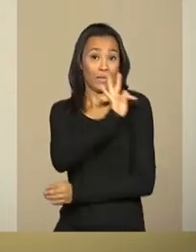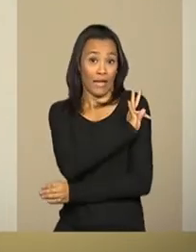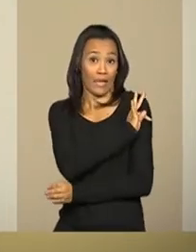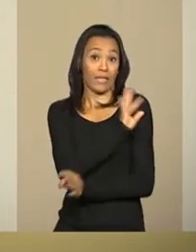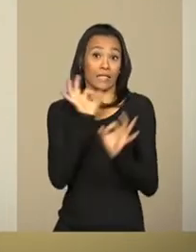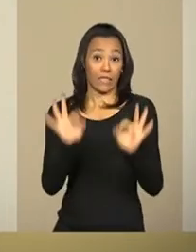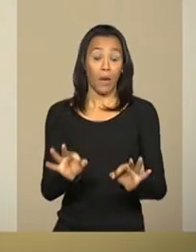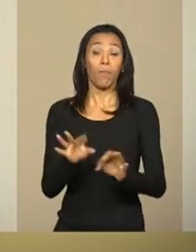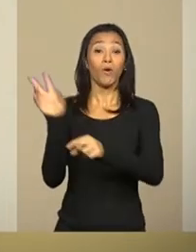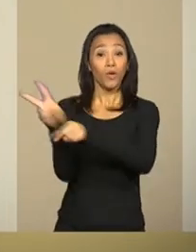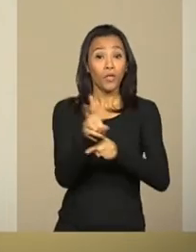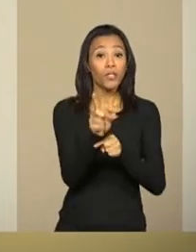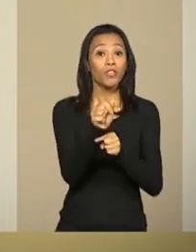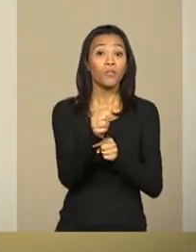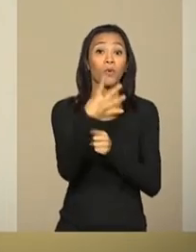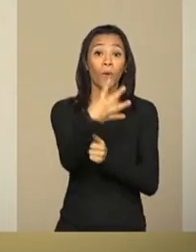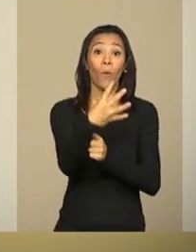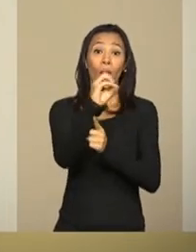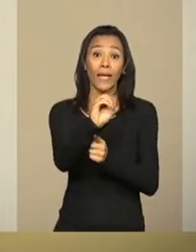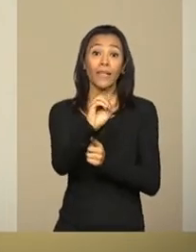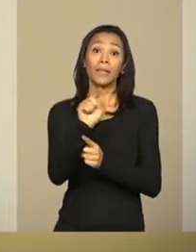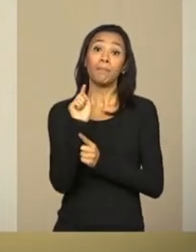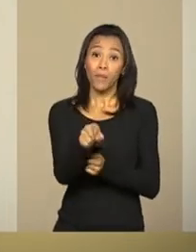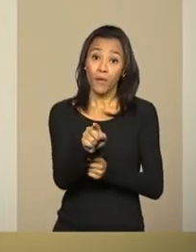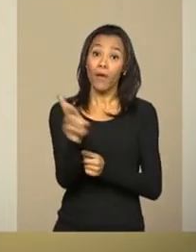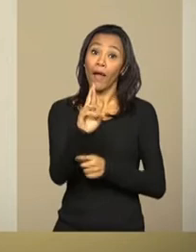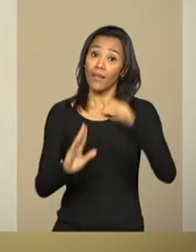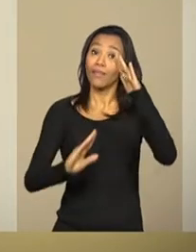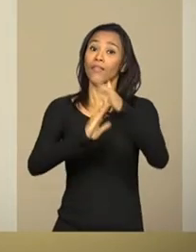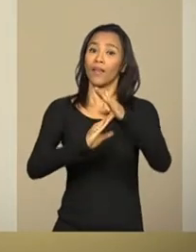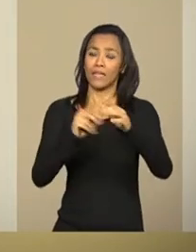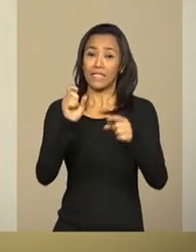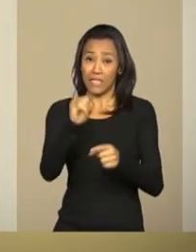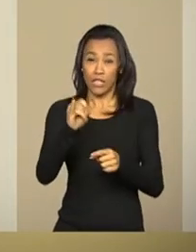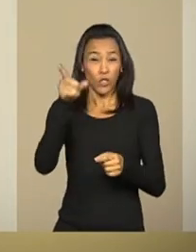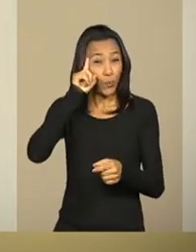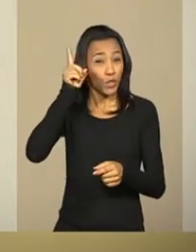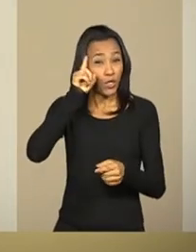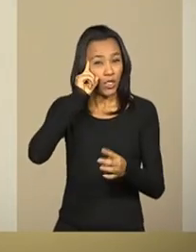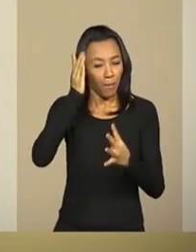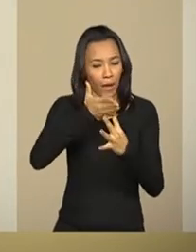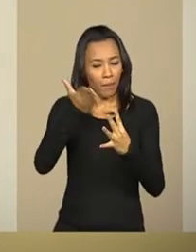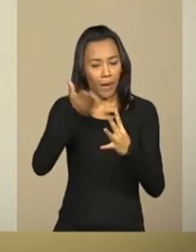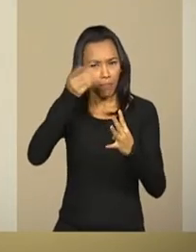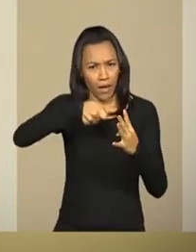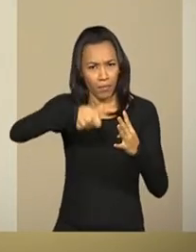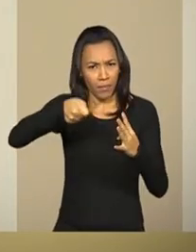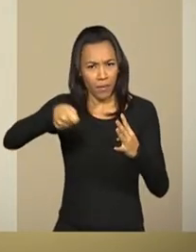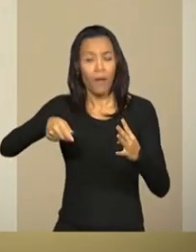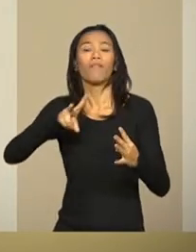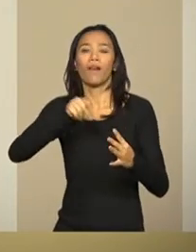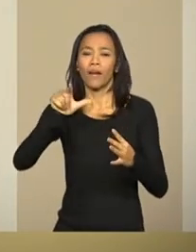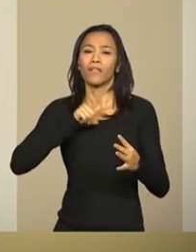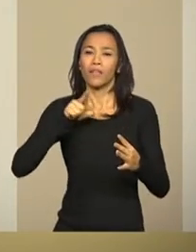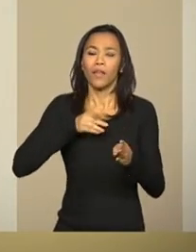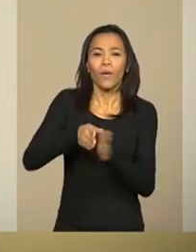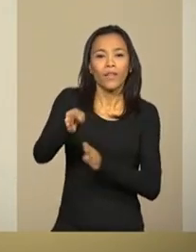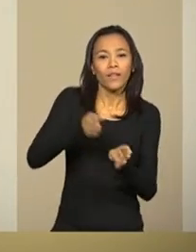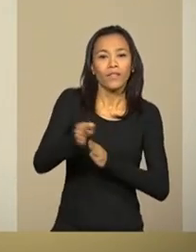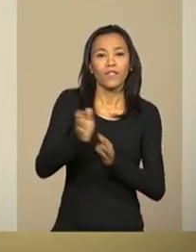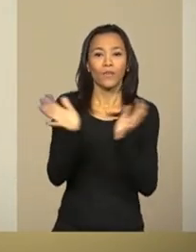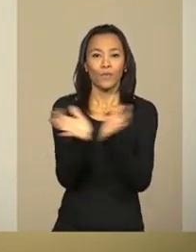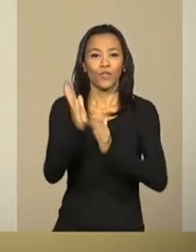até R$ 40 mil de financiamento. E se estiver em dia com o pagamento desse crédito, terá assistência técnica de